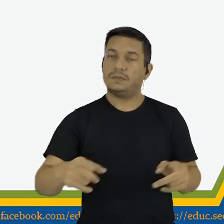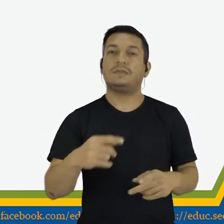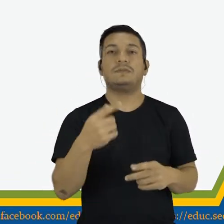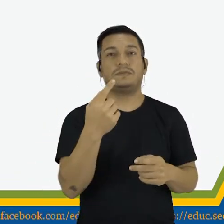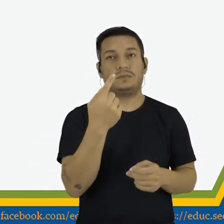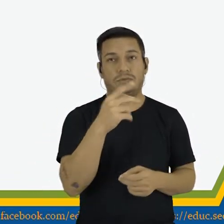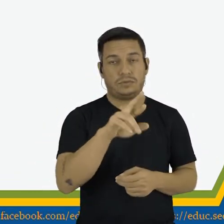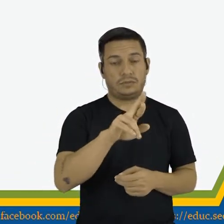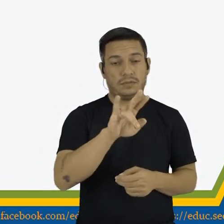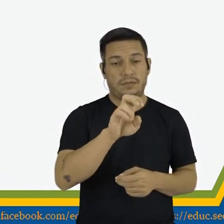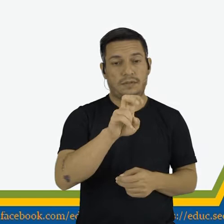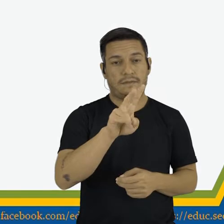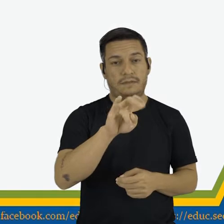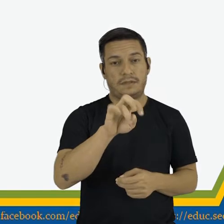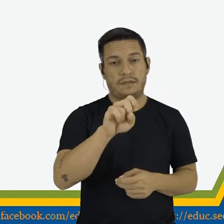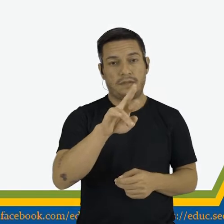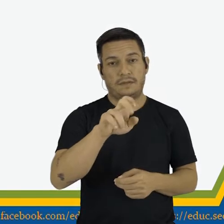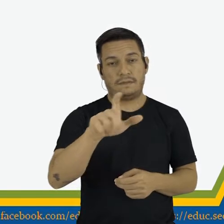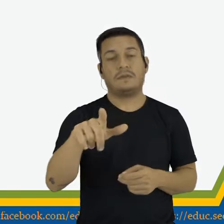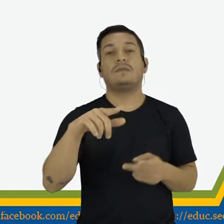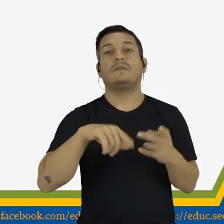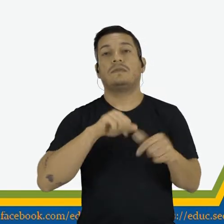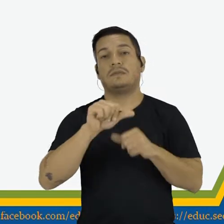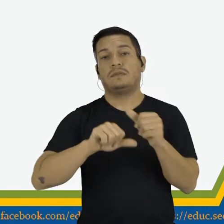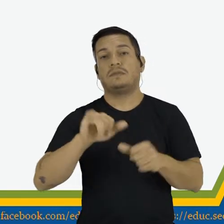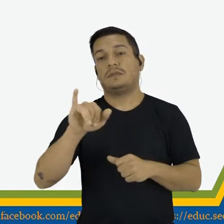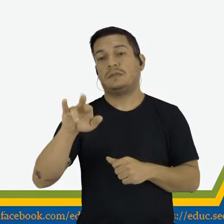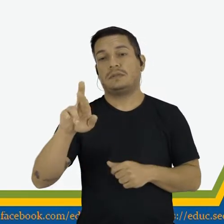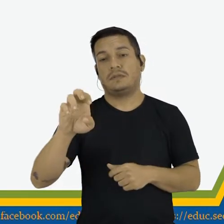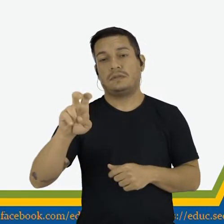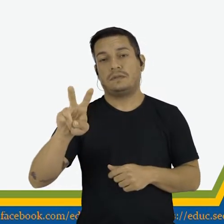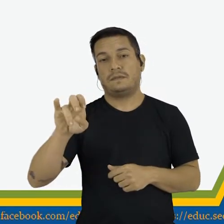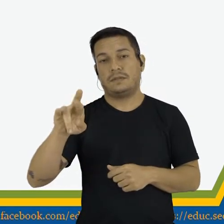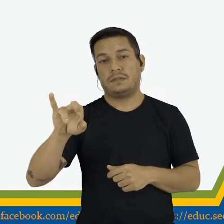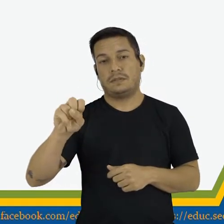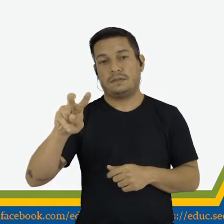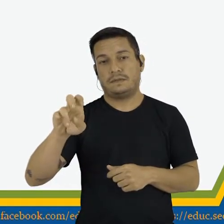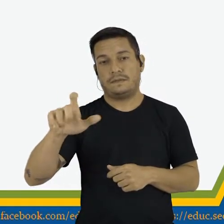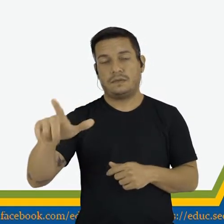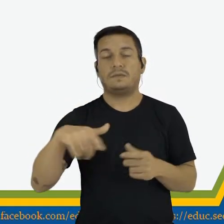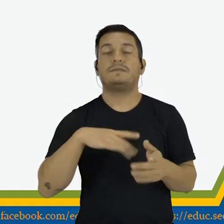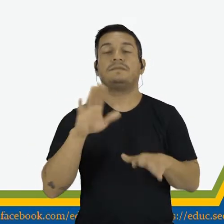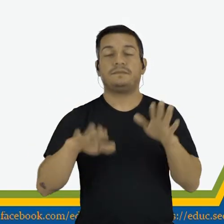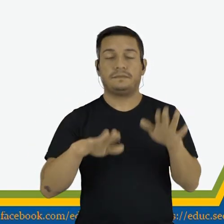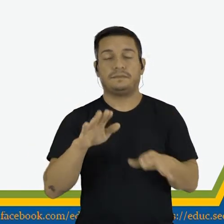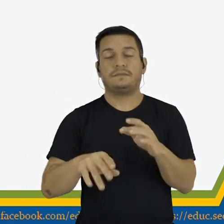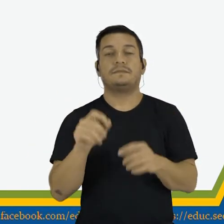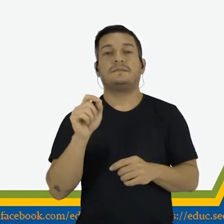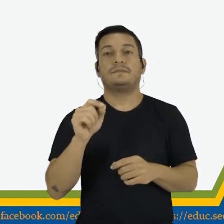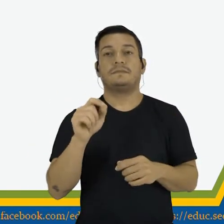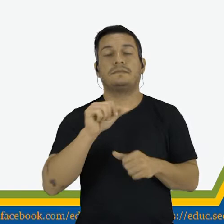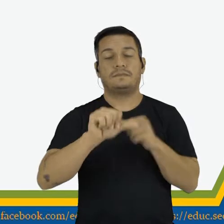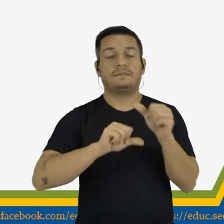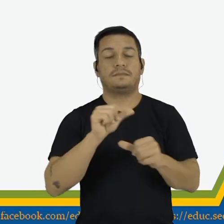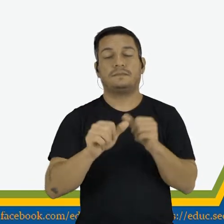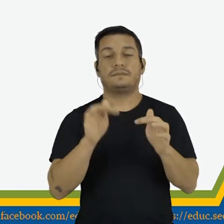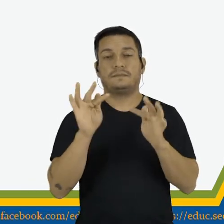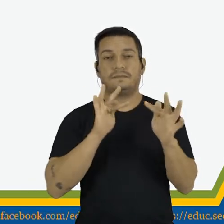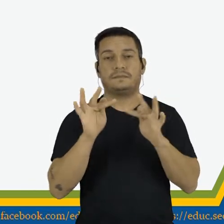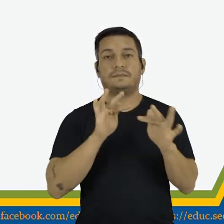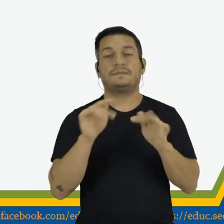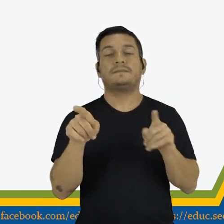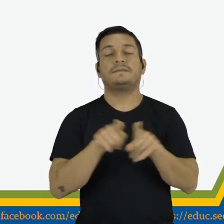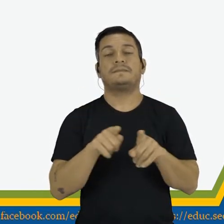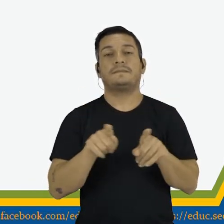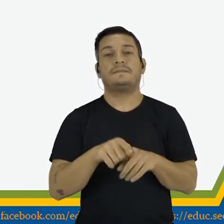uma transformação reversível e de uma transformação irreversível. Geralmente as transformações físicas, elas